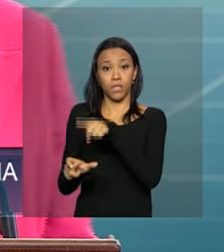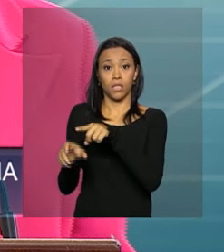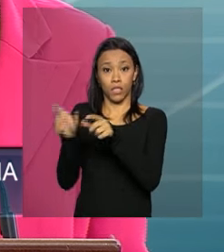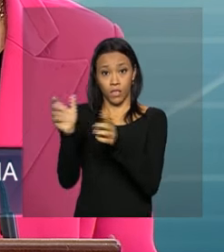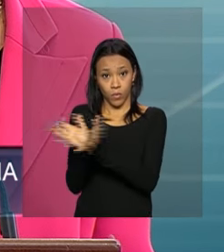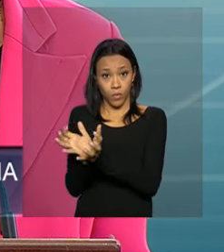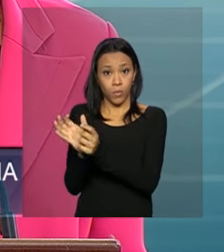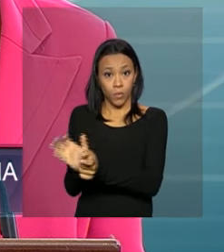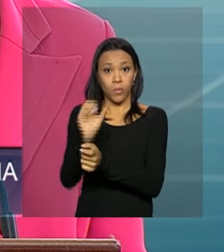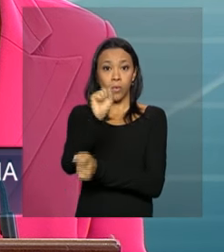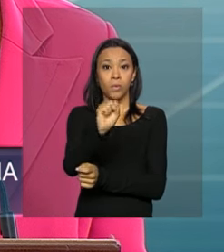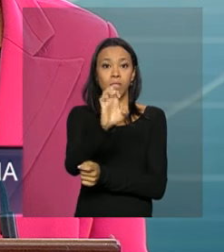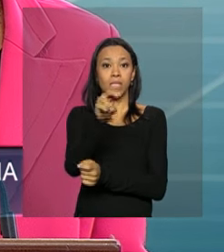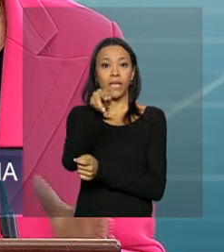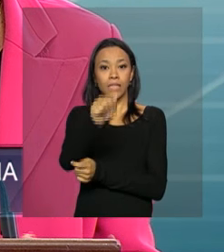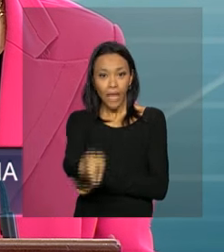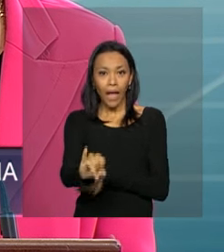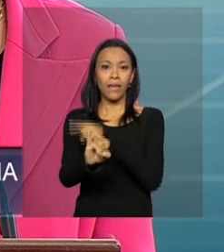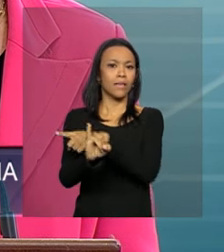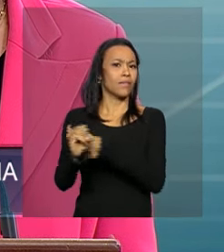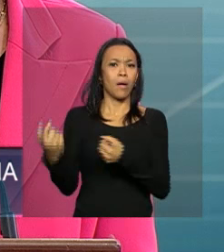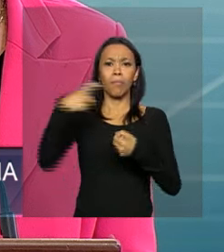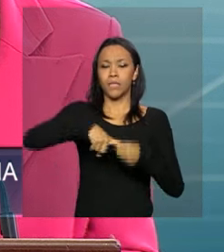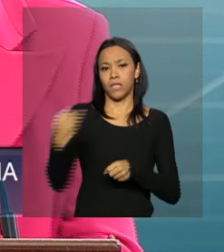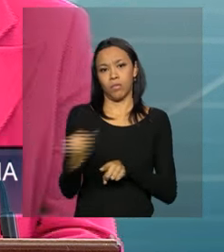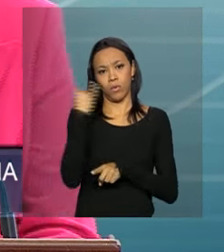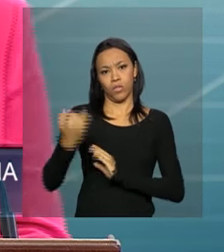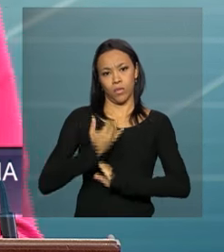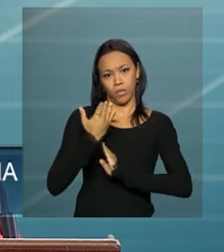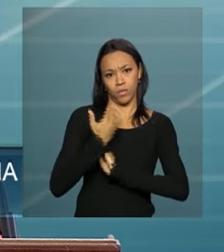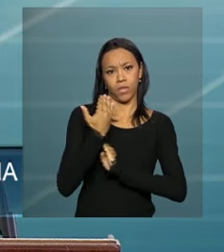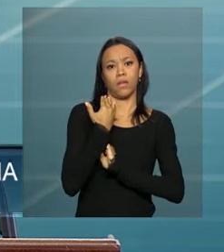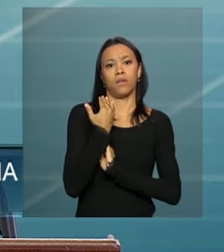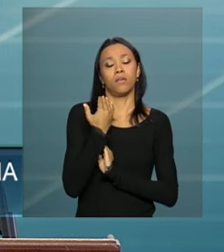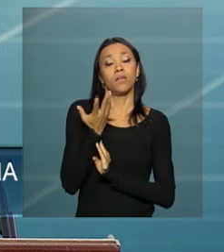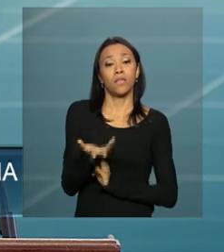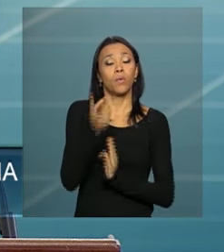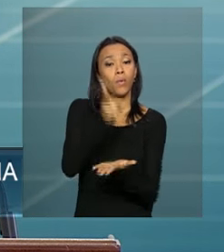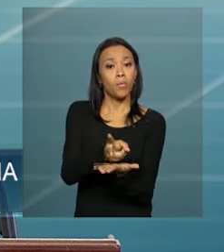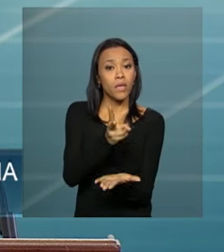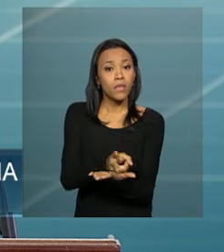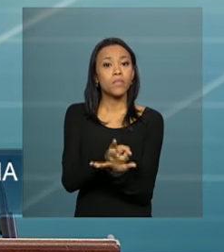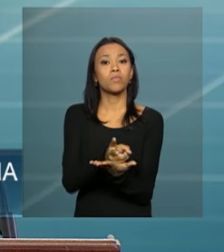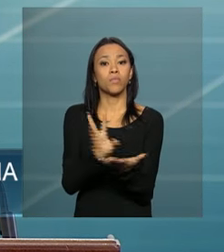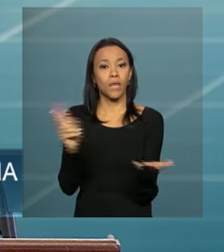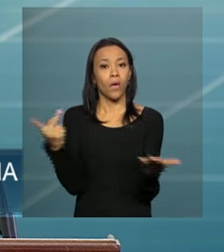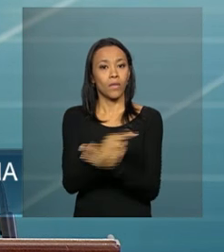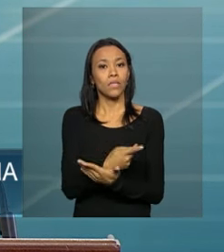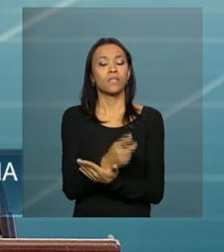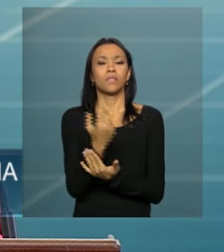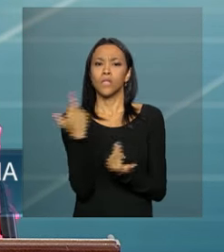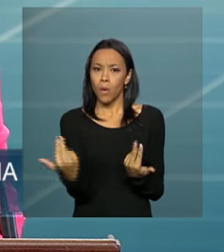E nós iremos também assegurar que o mesmo ocorra nos